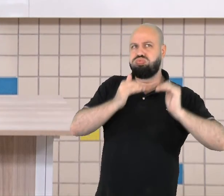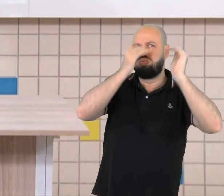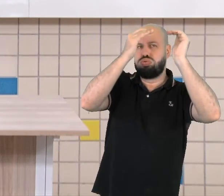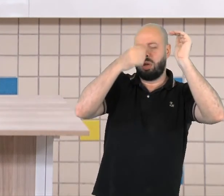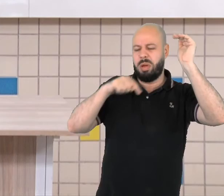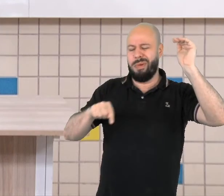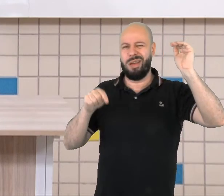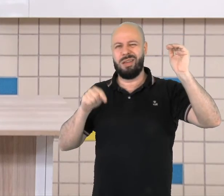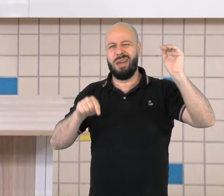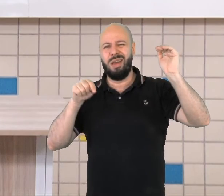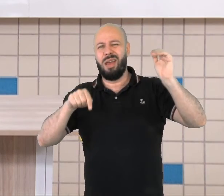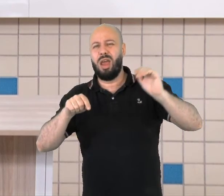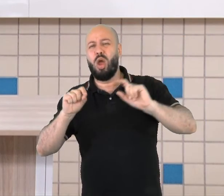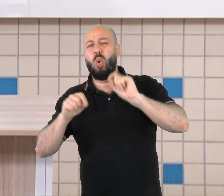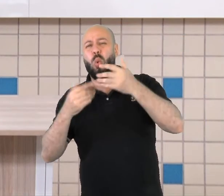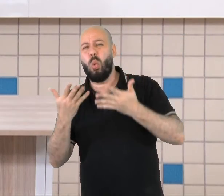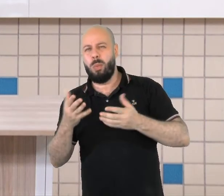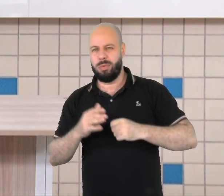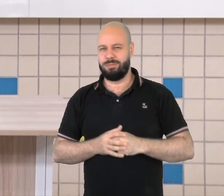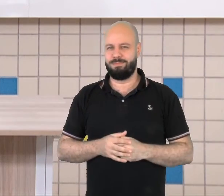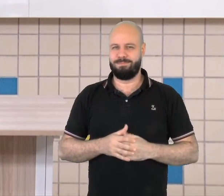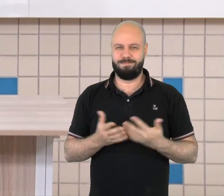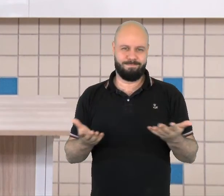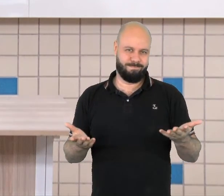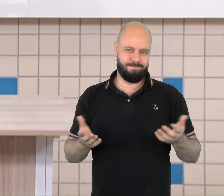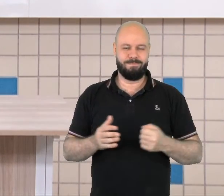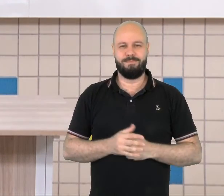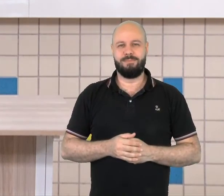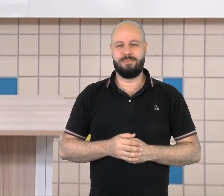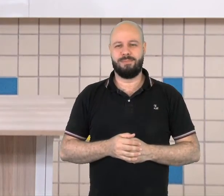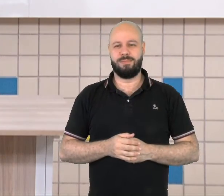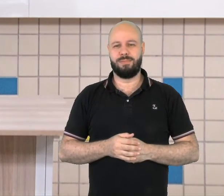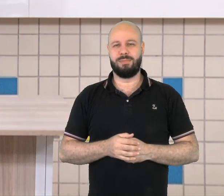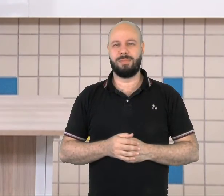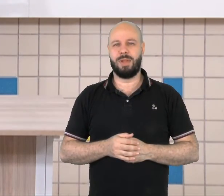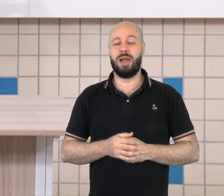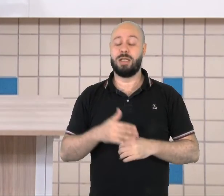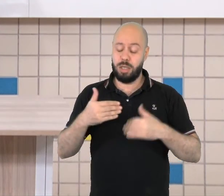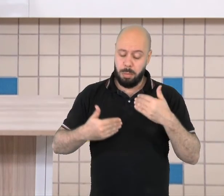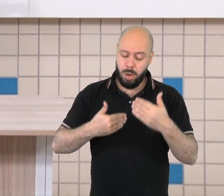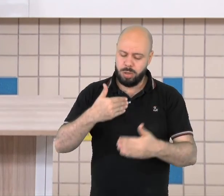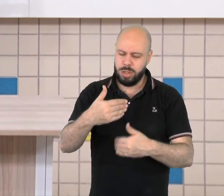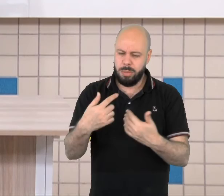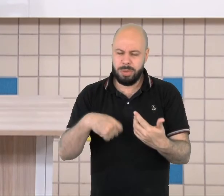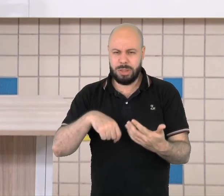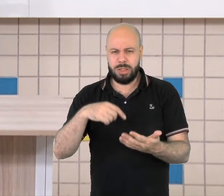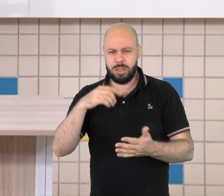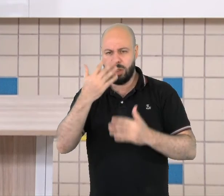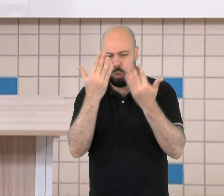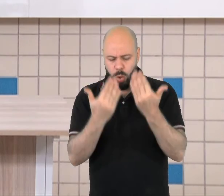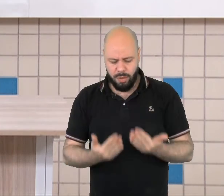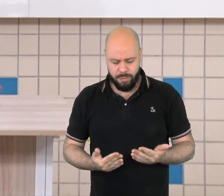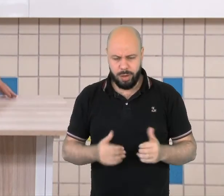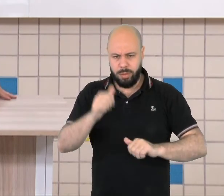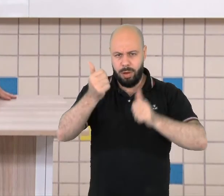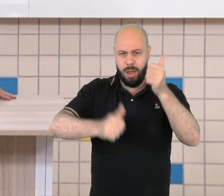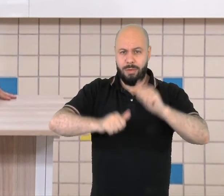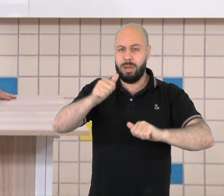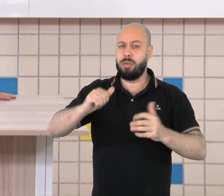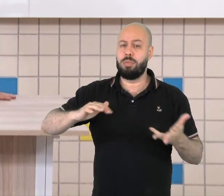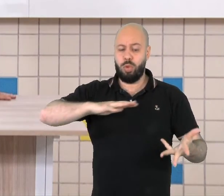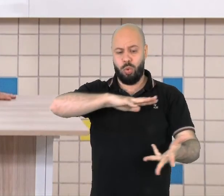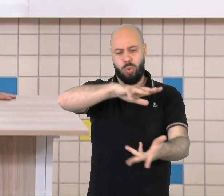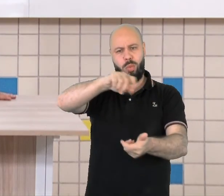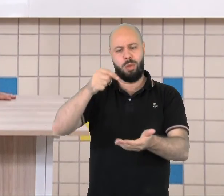talvez esteja imperando na gente. Então, são esses processos que a gente tem que estar analisando. E eles são universais.